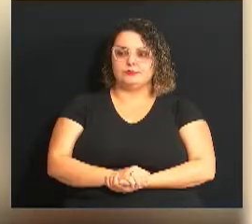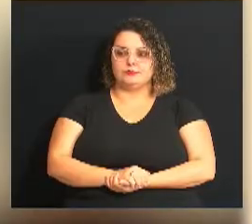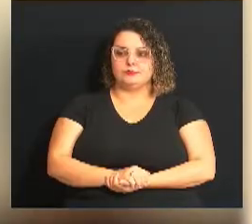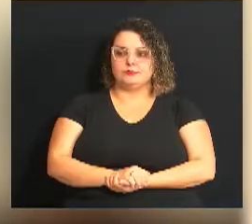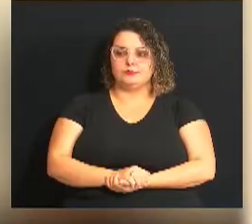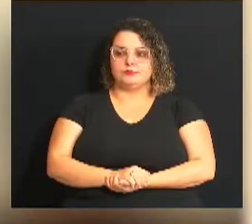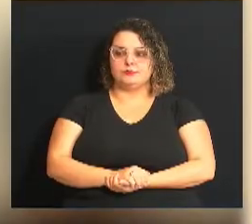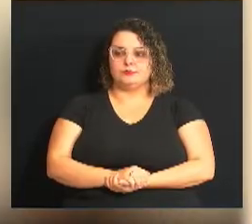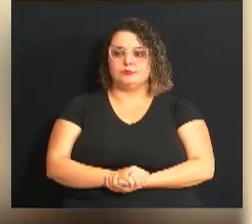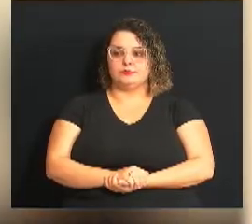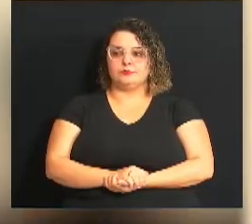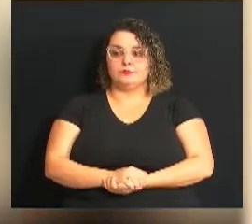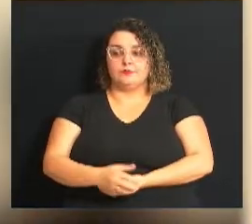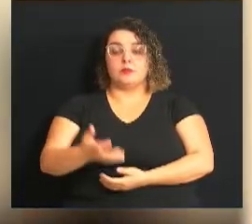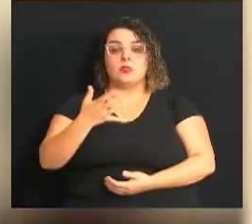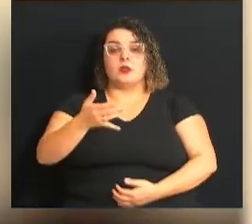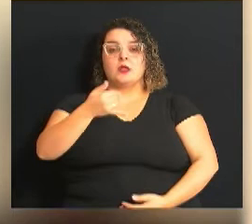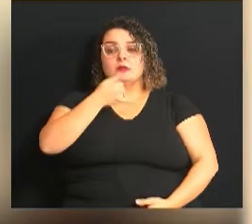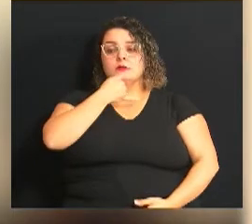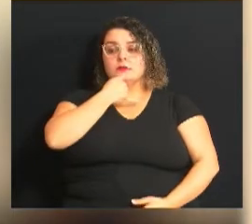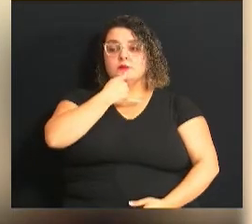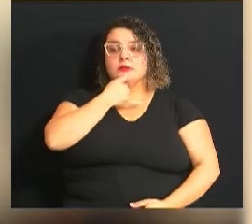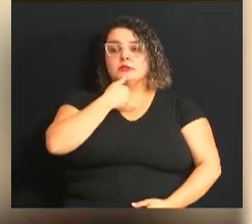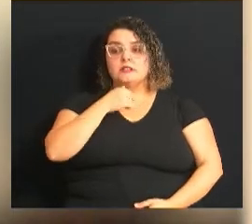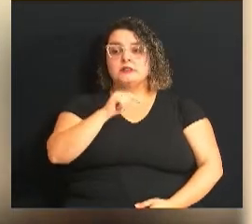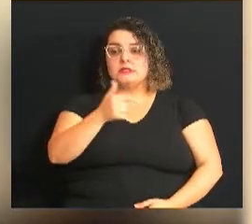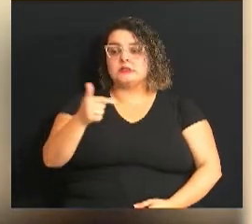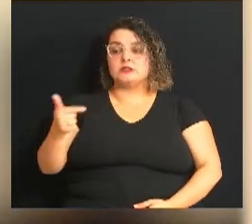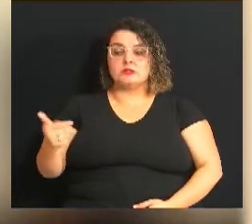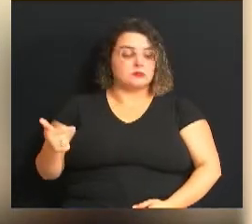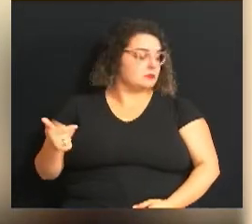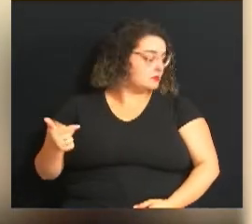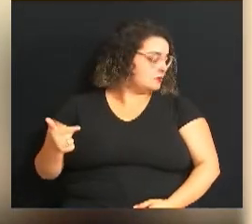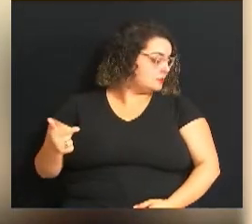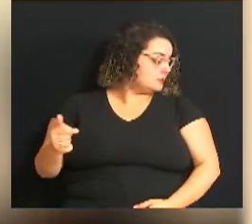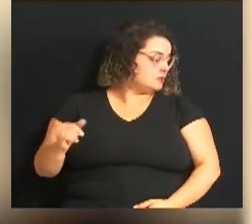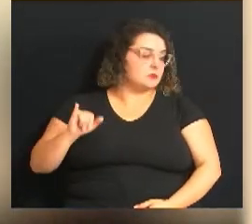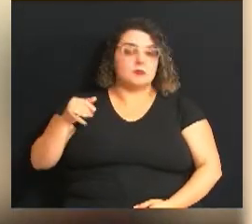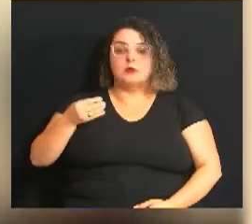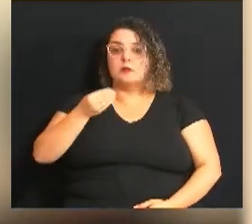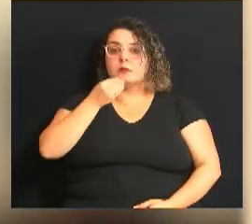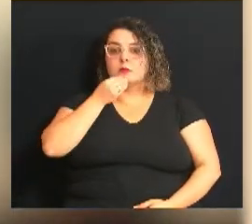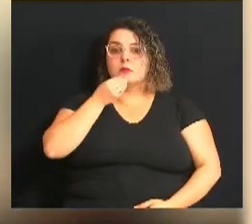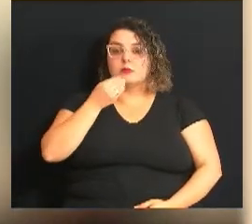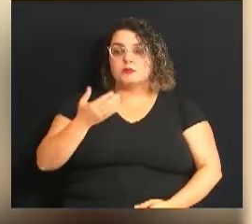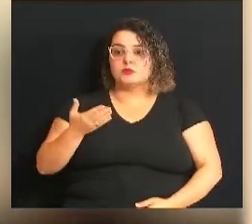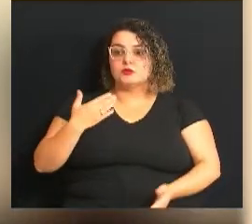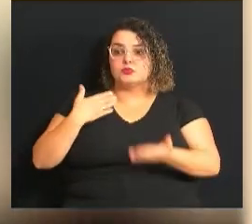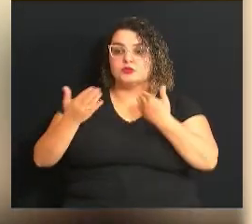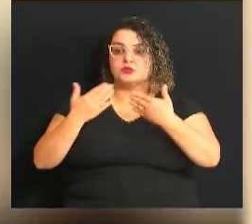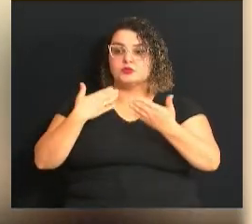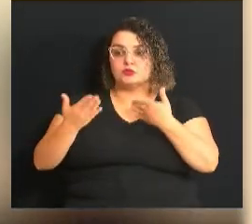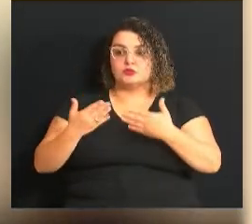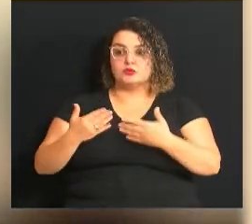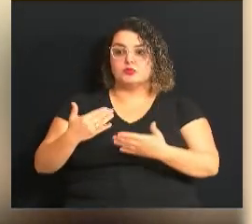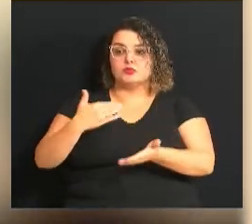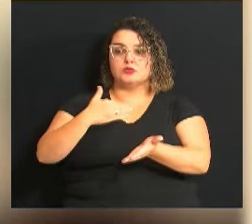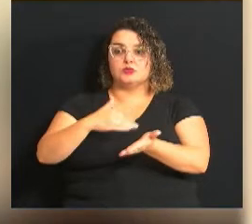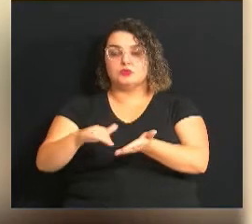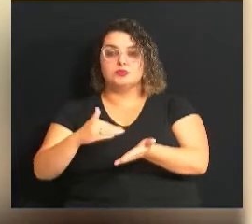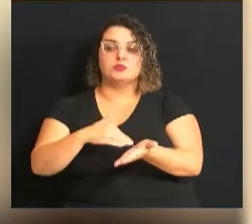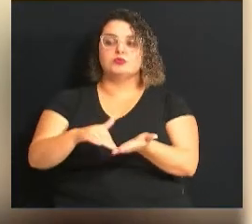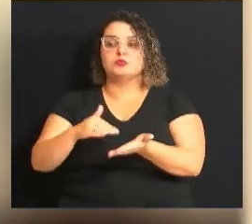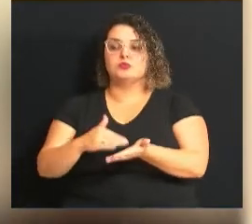Quero lamentar que não tenhamos tido oportunidade de conversar com o secretário de